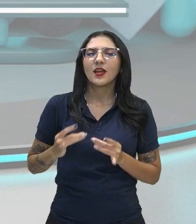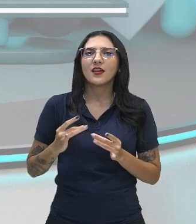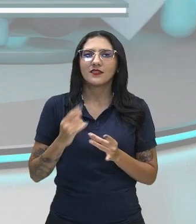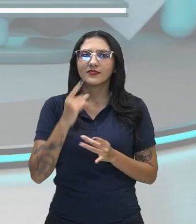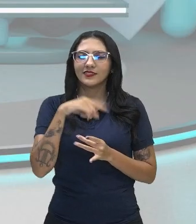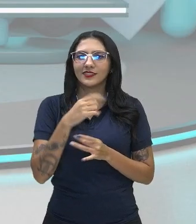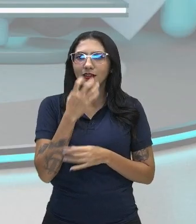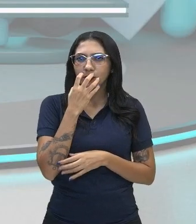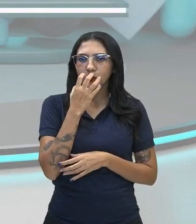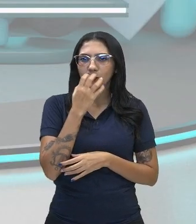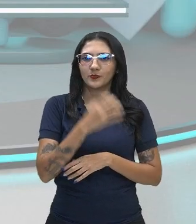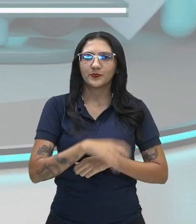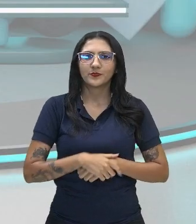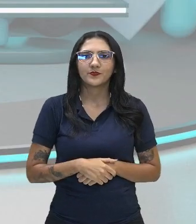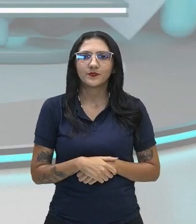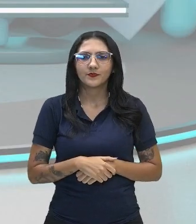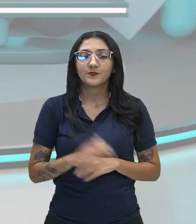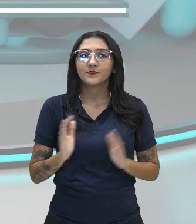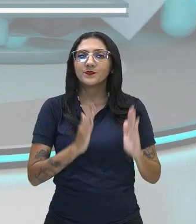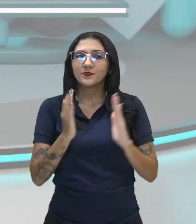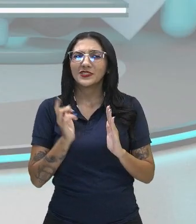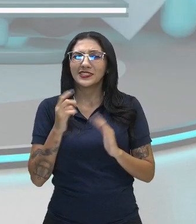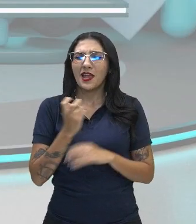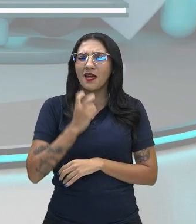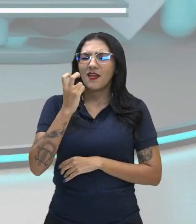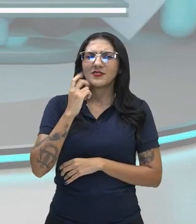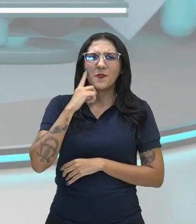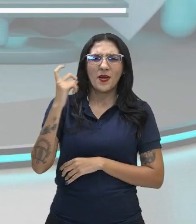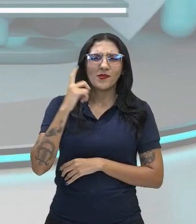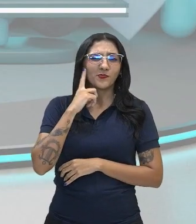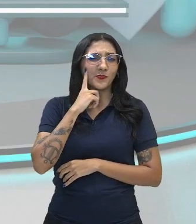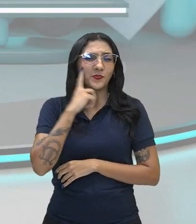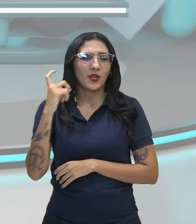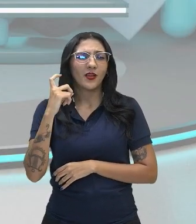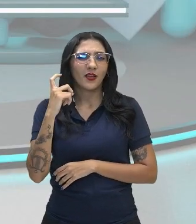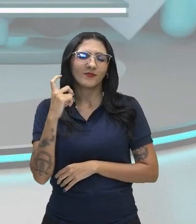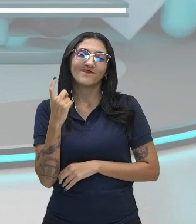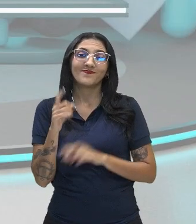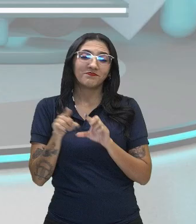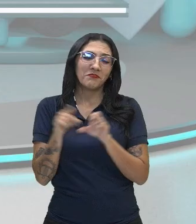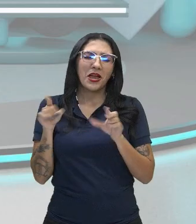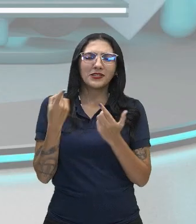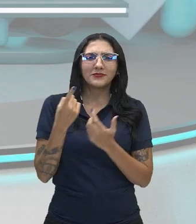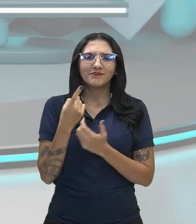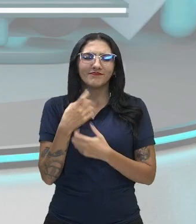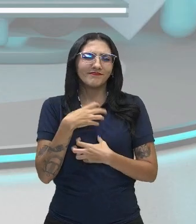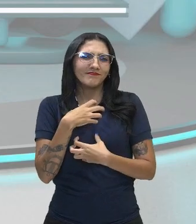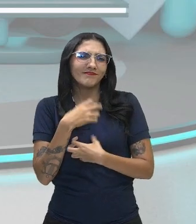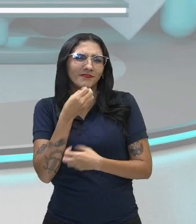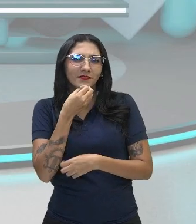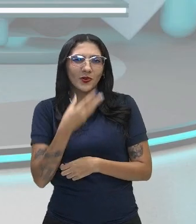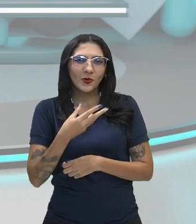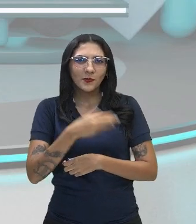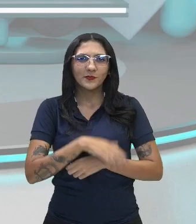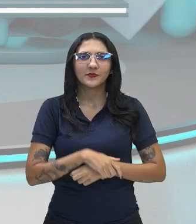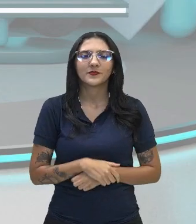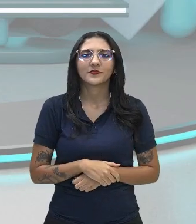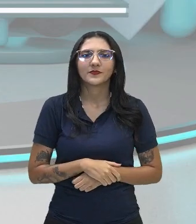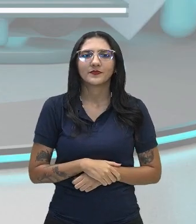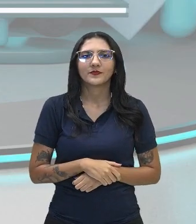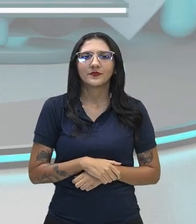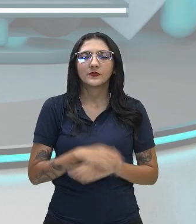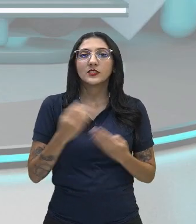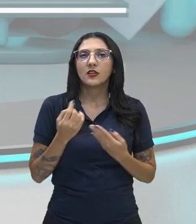cachorro. Seguindo o texto, seu latido era agudo, mas simpático. Muito bem, você viu aí que